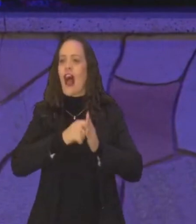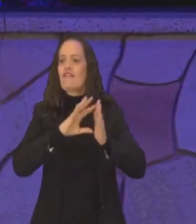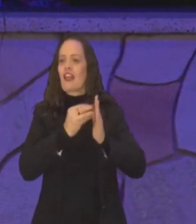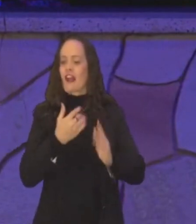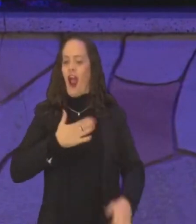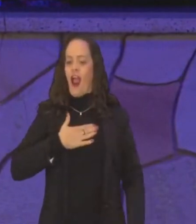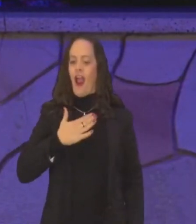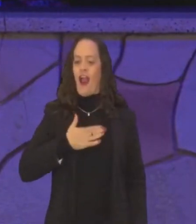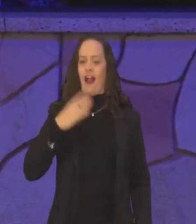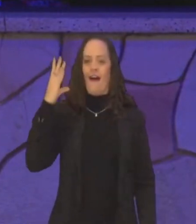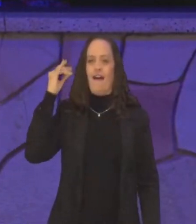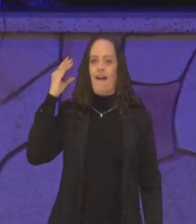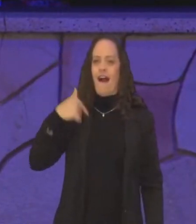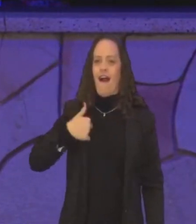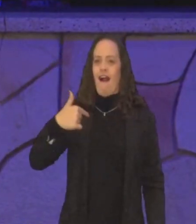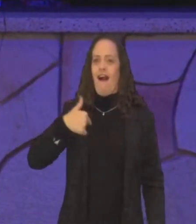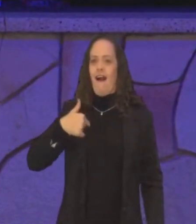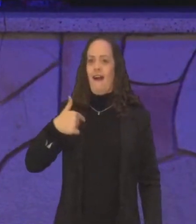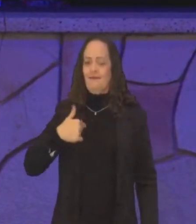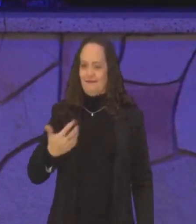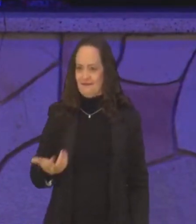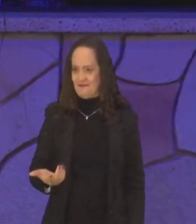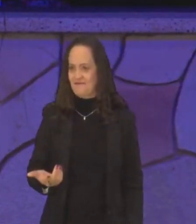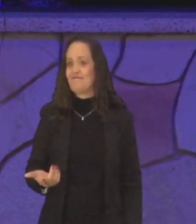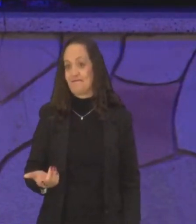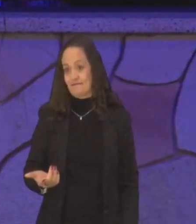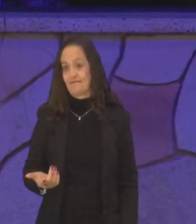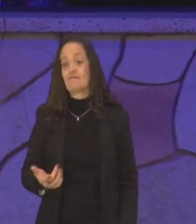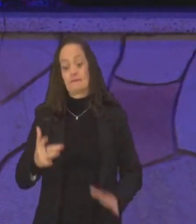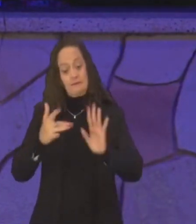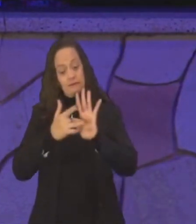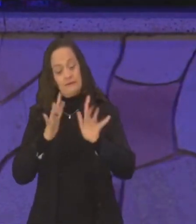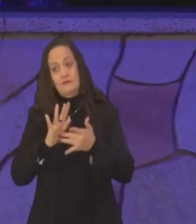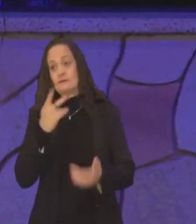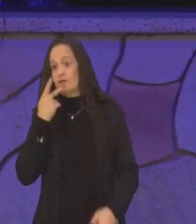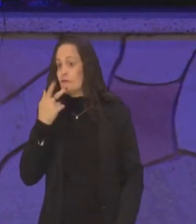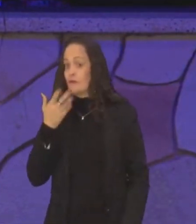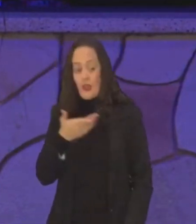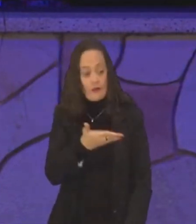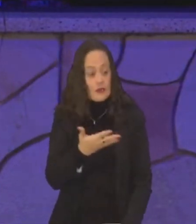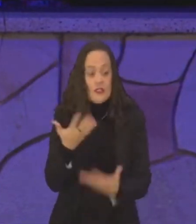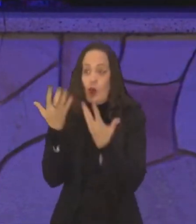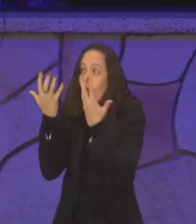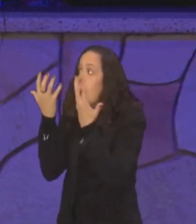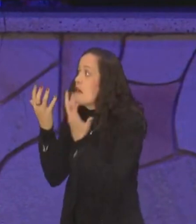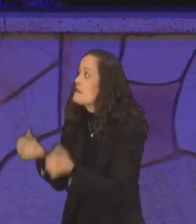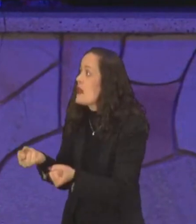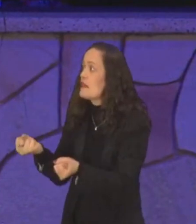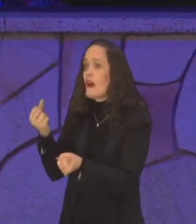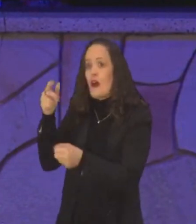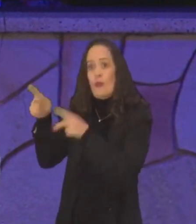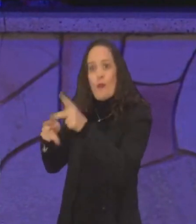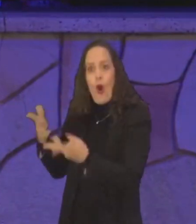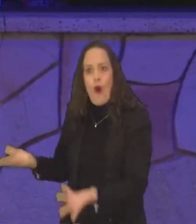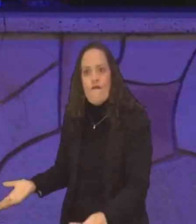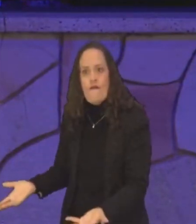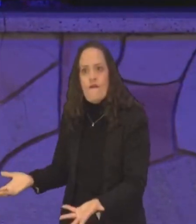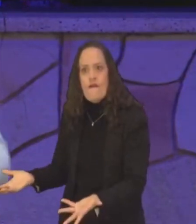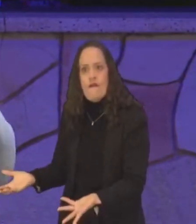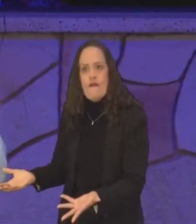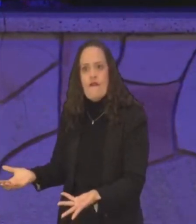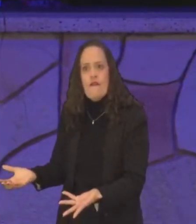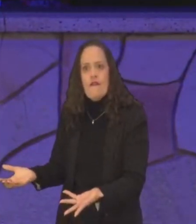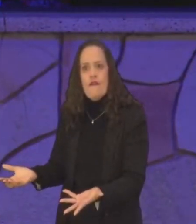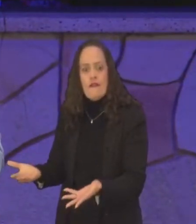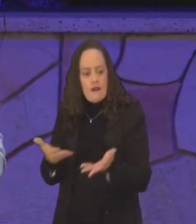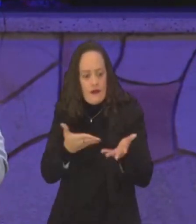naquela cidade. E o Senhor Jesus diz assim: vocês estão tolerando esse tipo de gente. E